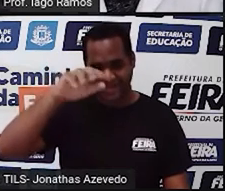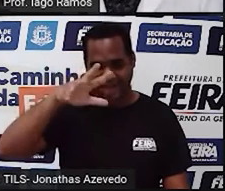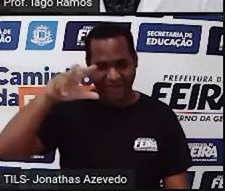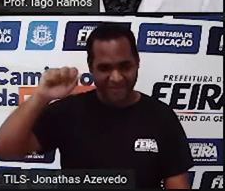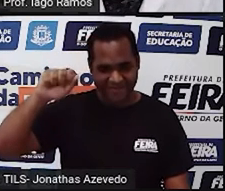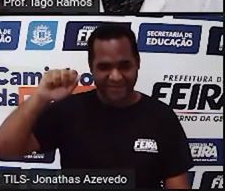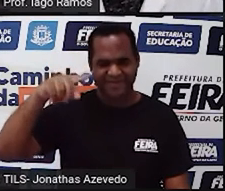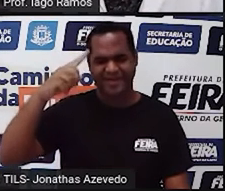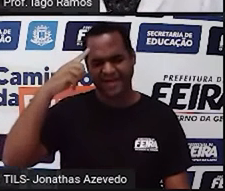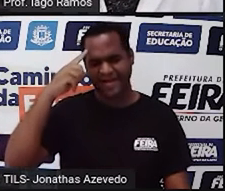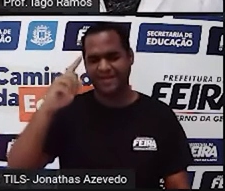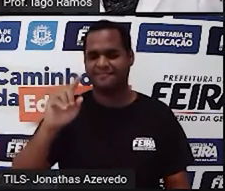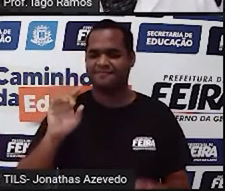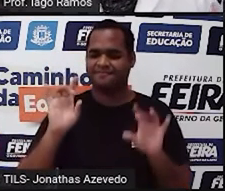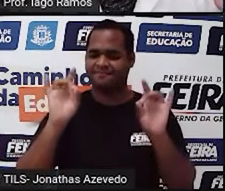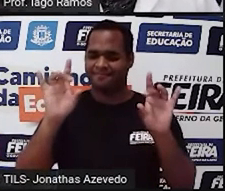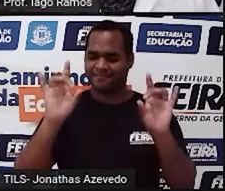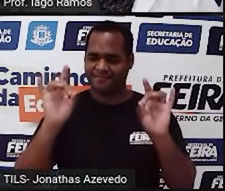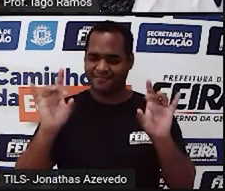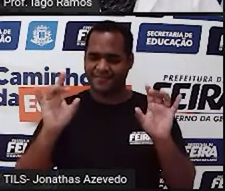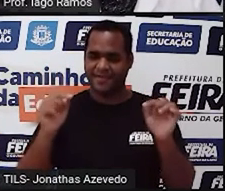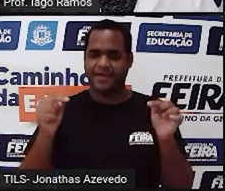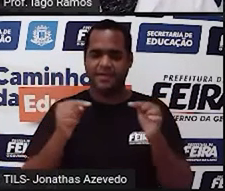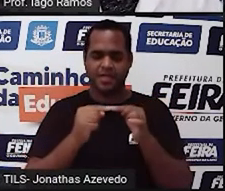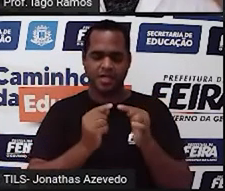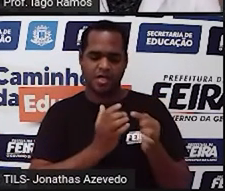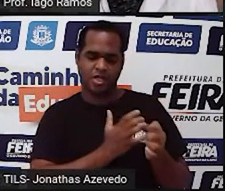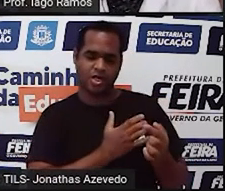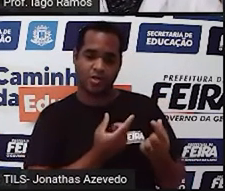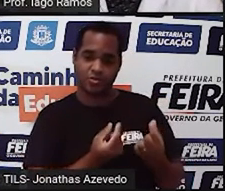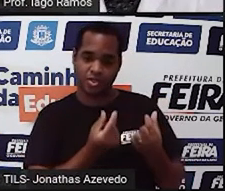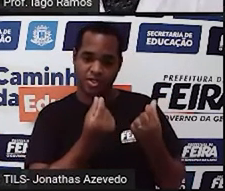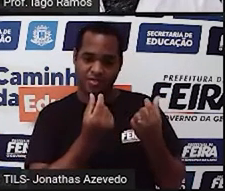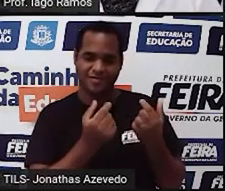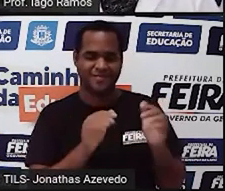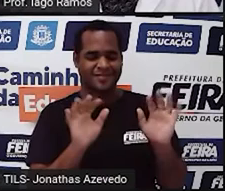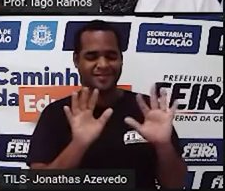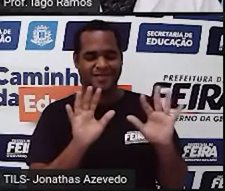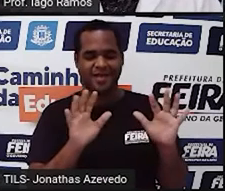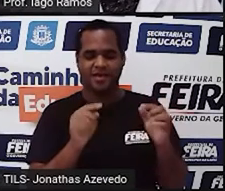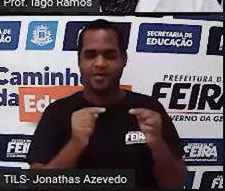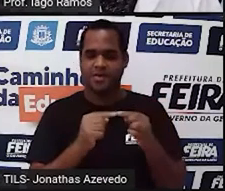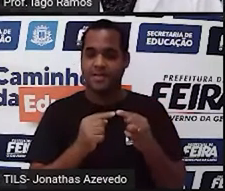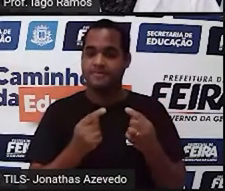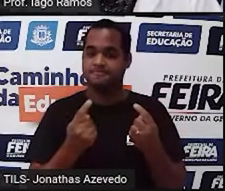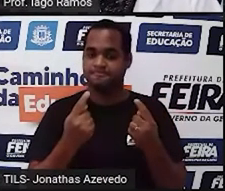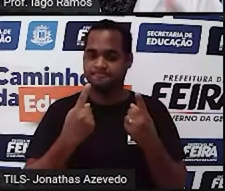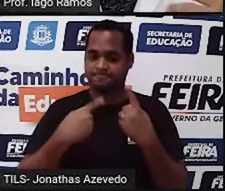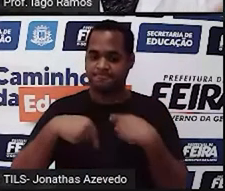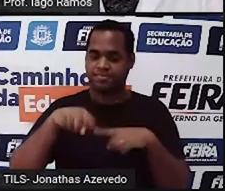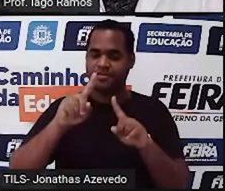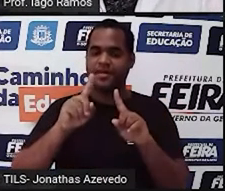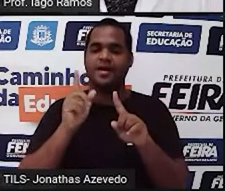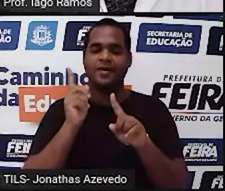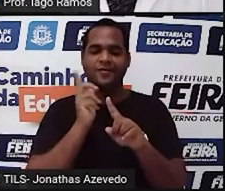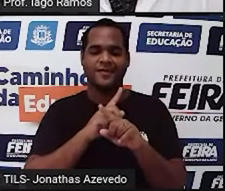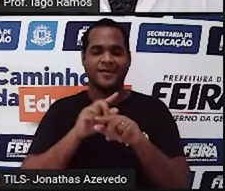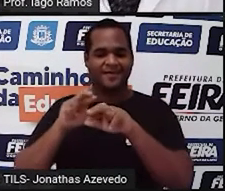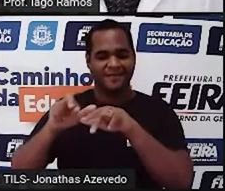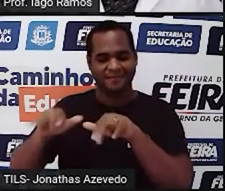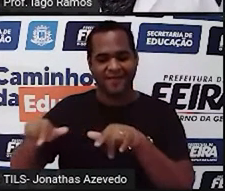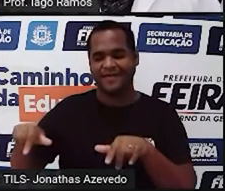bastante rico e Rico aqui não significa dinheiro a gente fala rico em